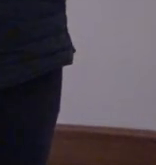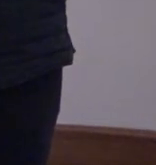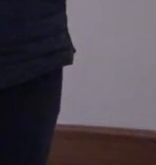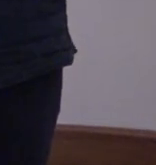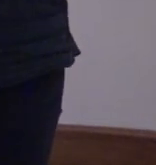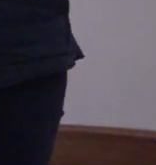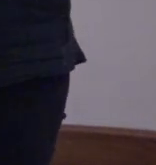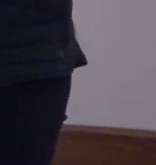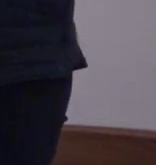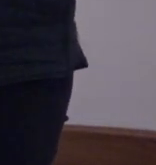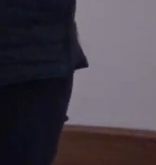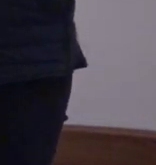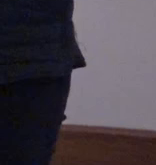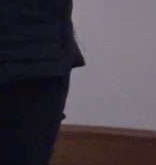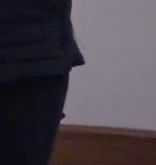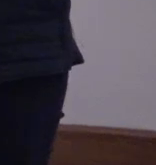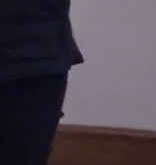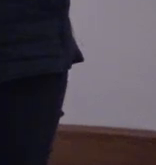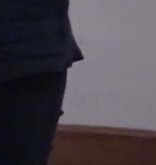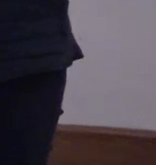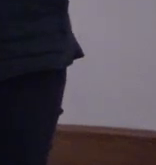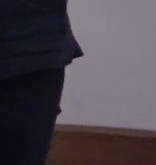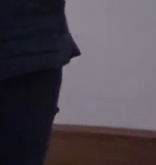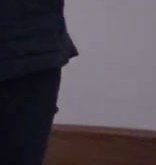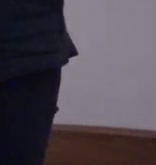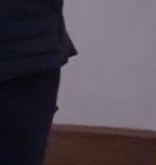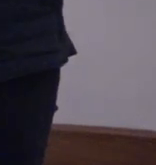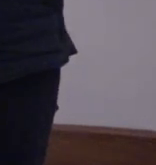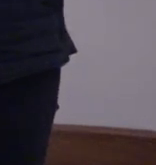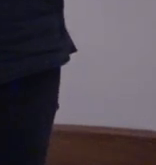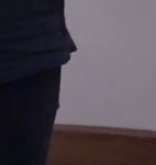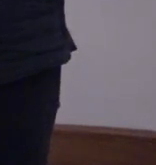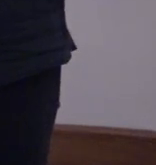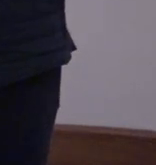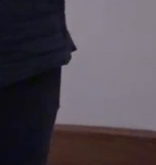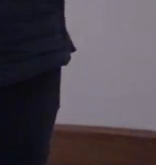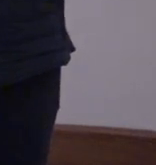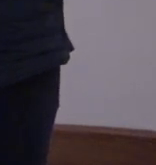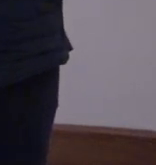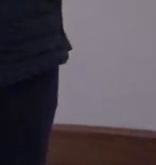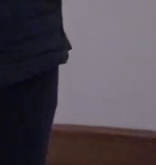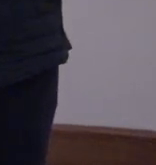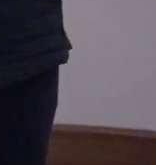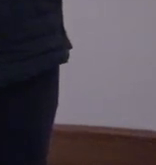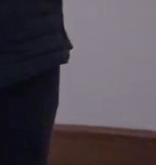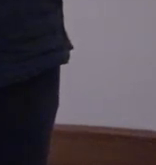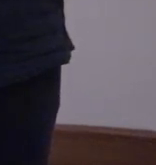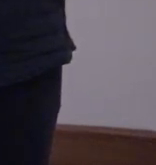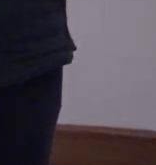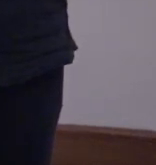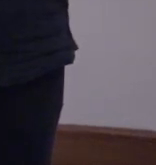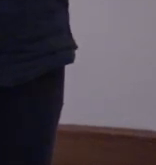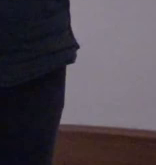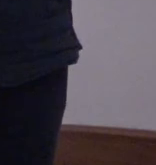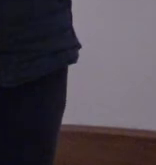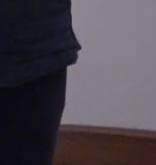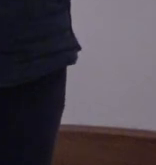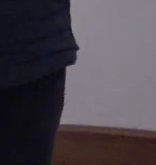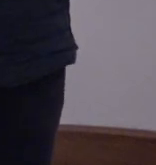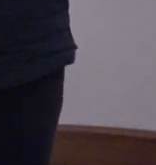nós agora vamos presenciar a vigência com todo o seu vigor da